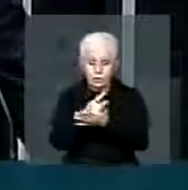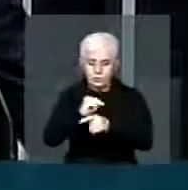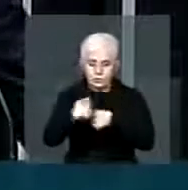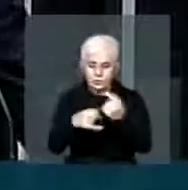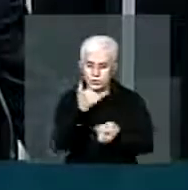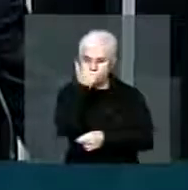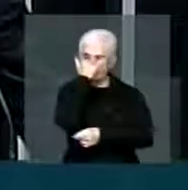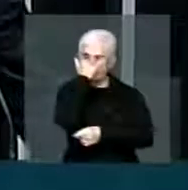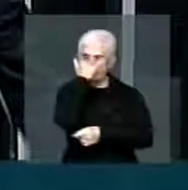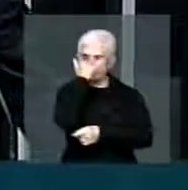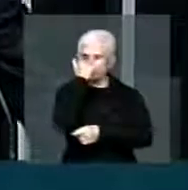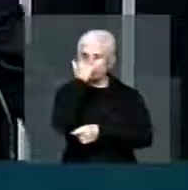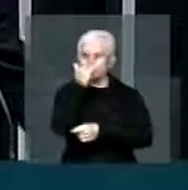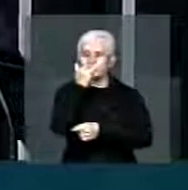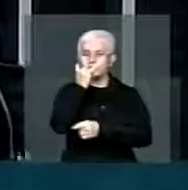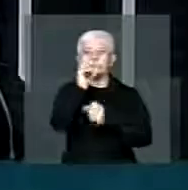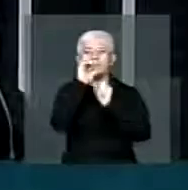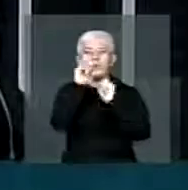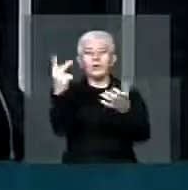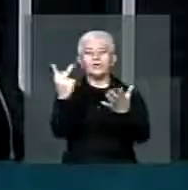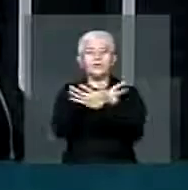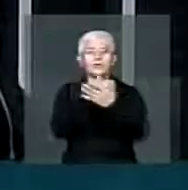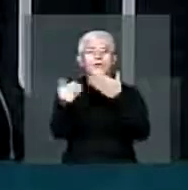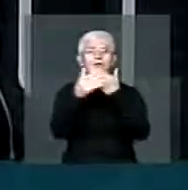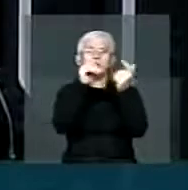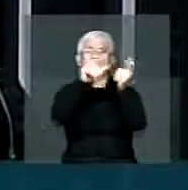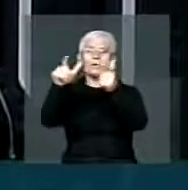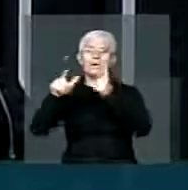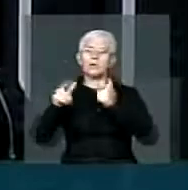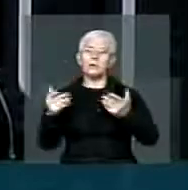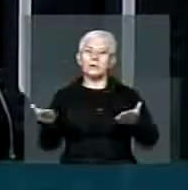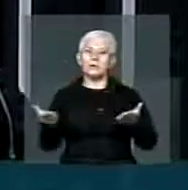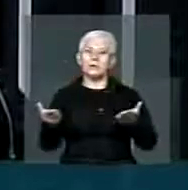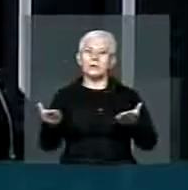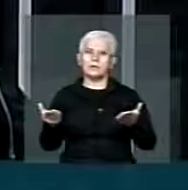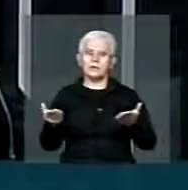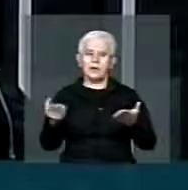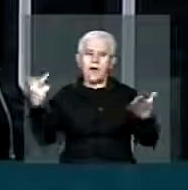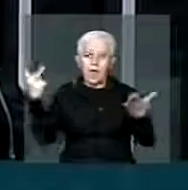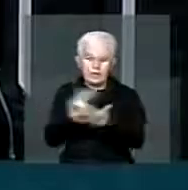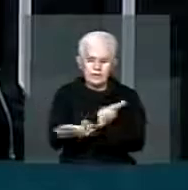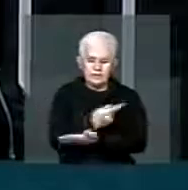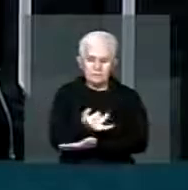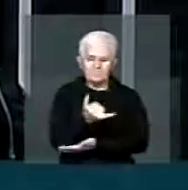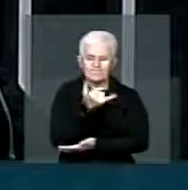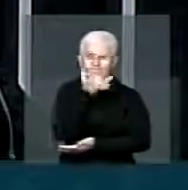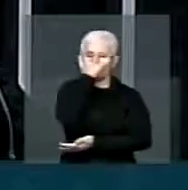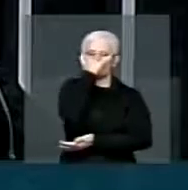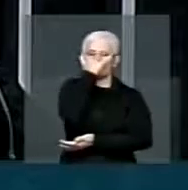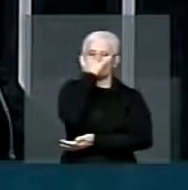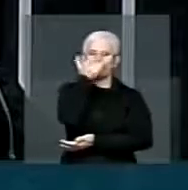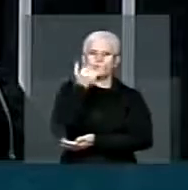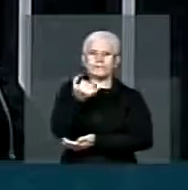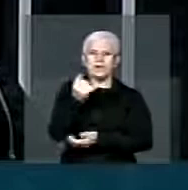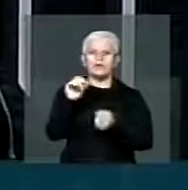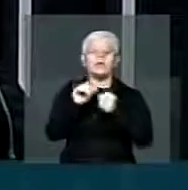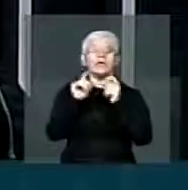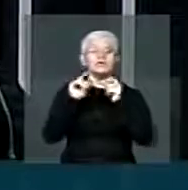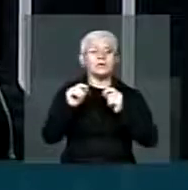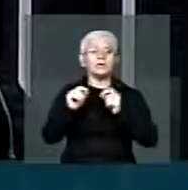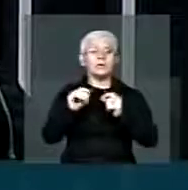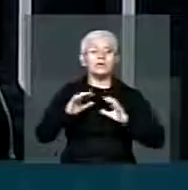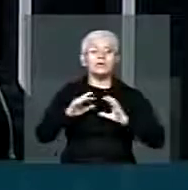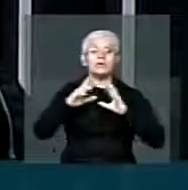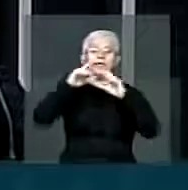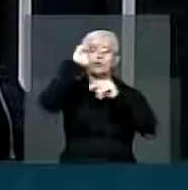nossa cidade poderia ter acontecido em qualquer lugar. Aquela fatalidade, aquela